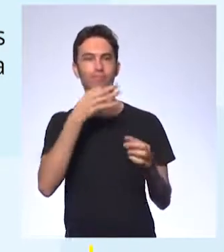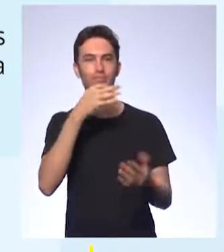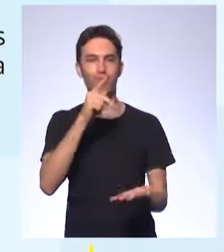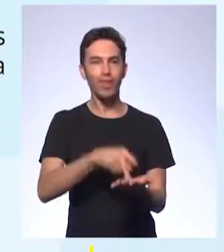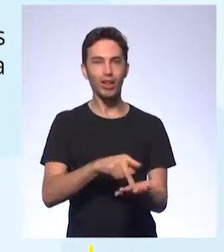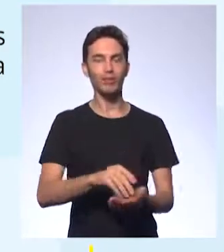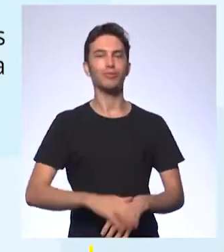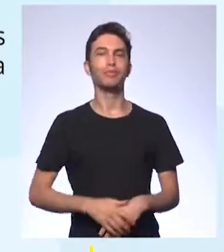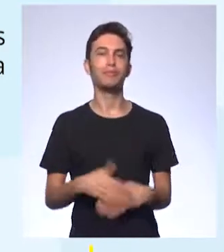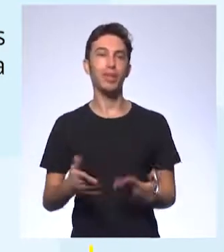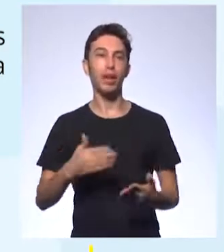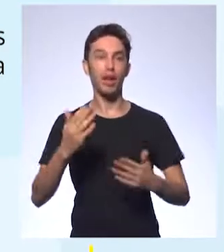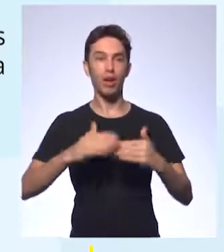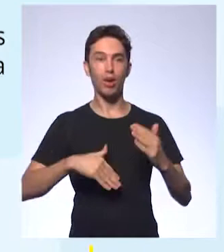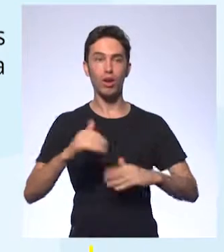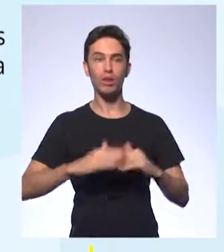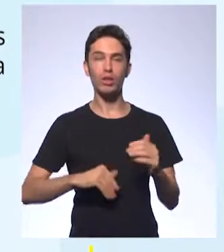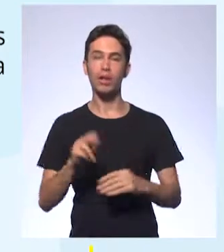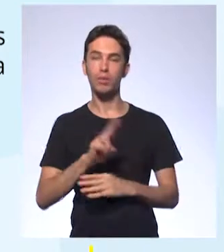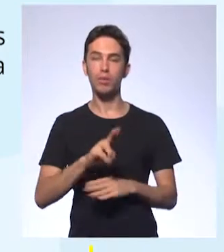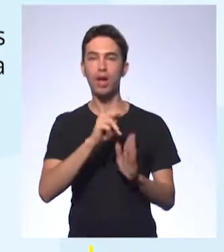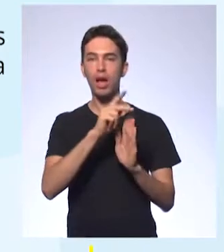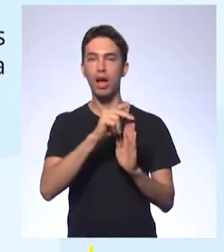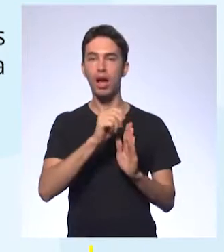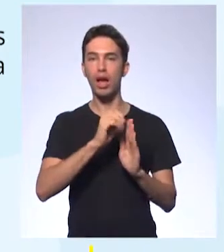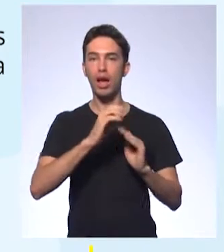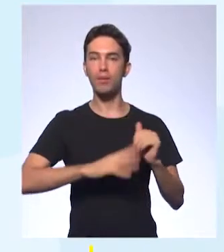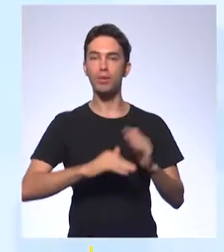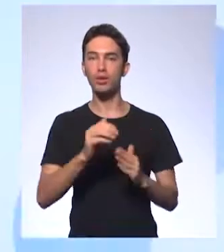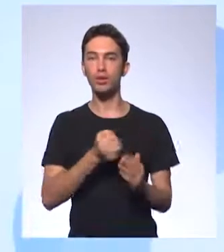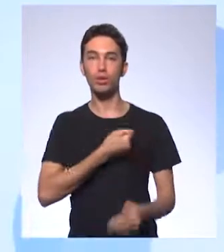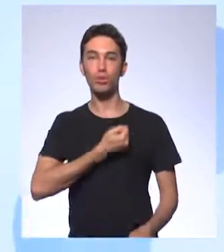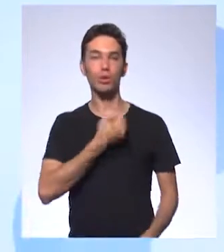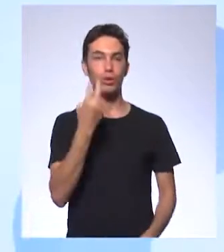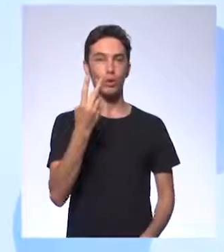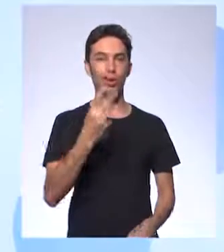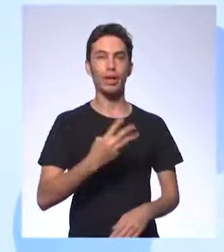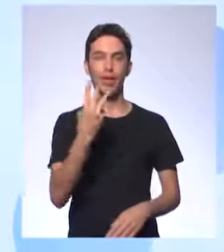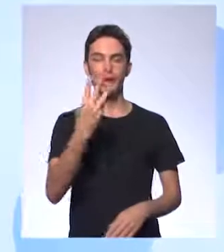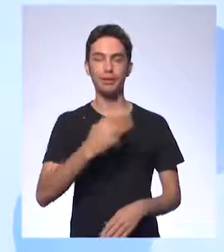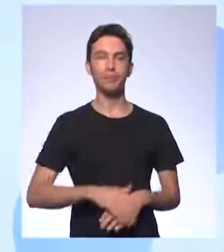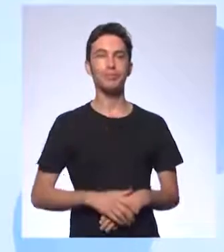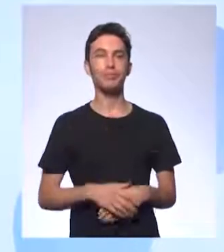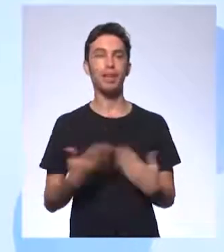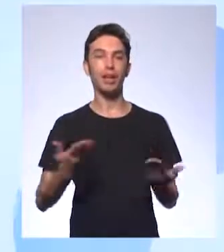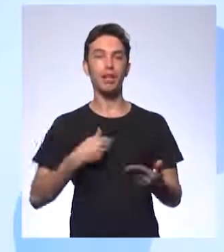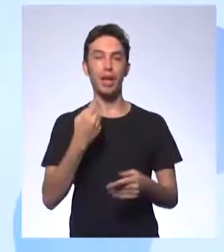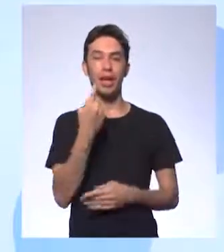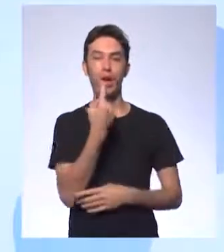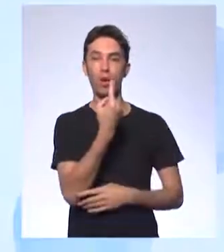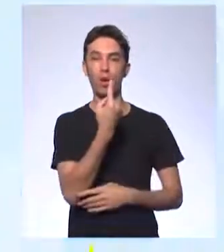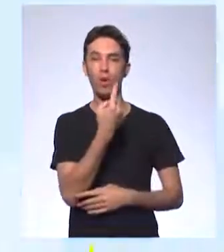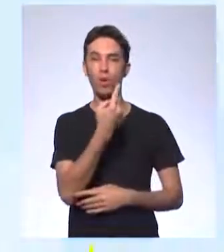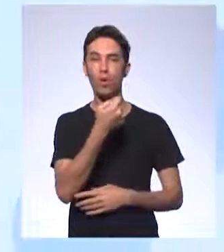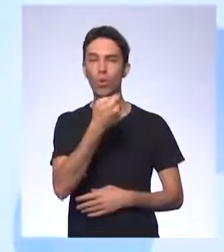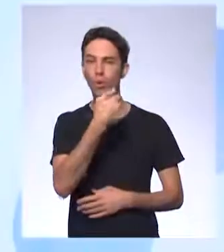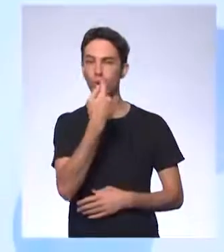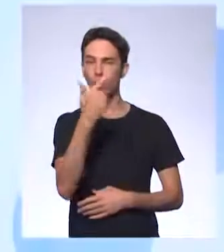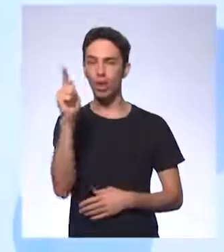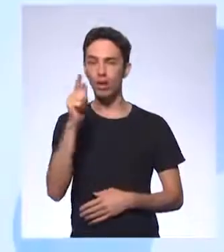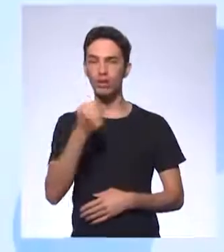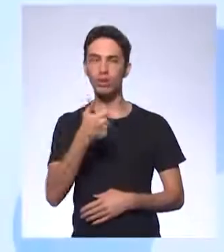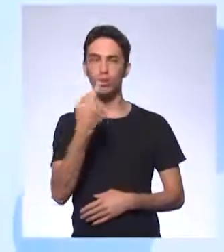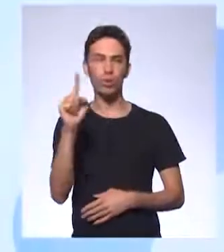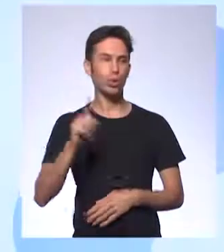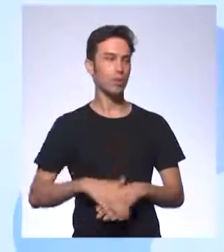tá? Da apostila Aprender Sempre. Essa é a penúltima aula, ok? Então, objetivos da nossa aula de hoje. Antes de falar os